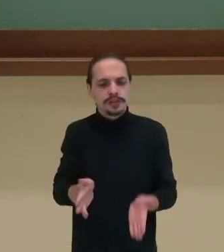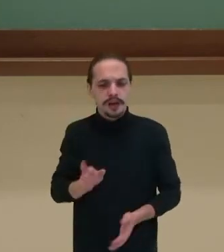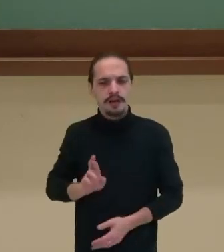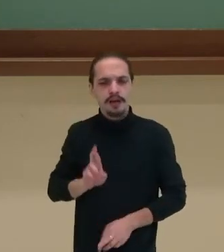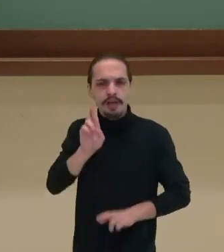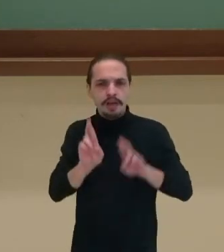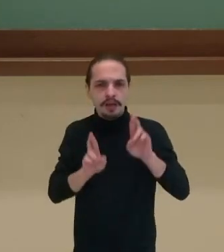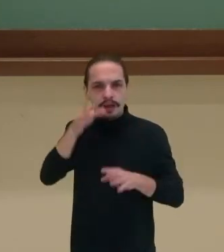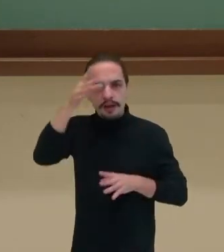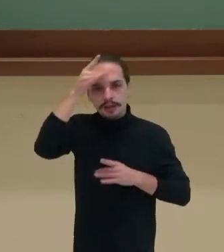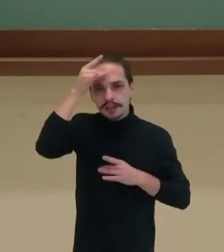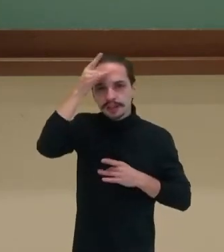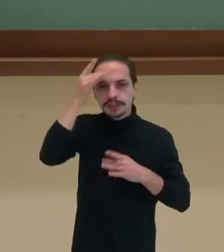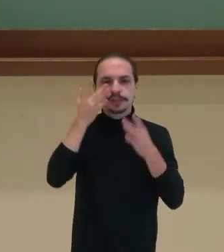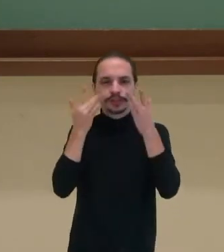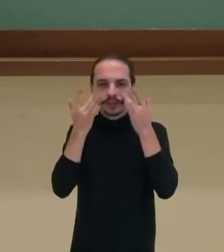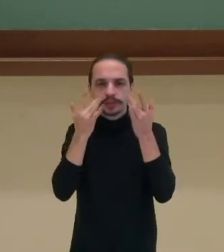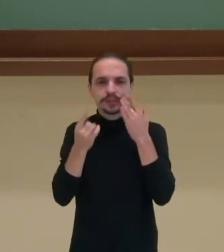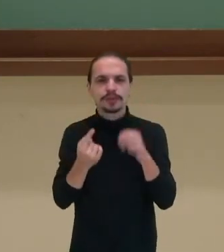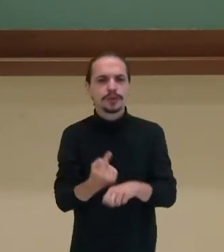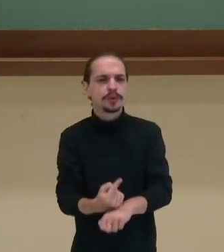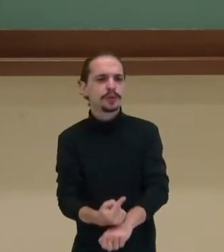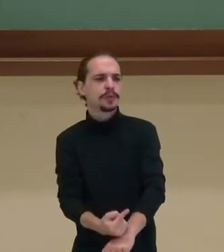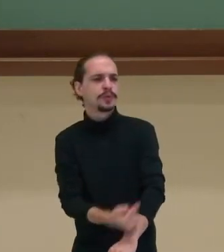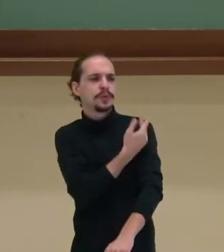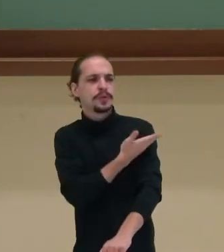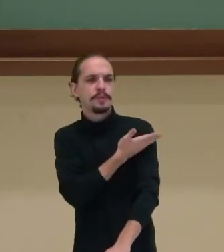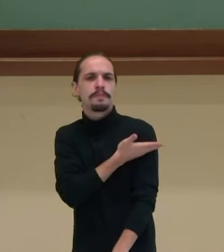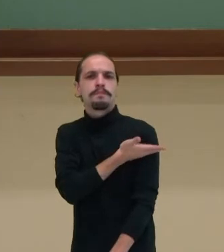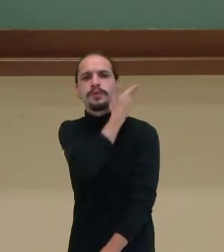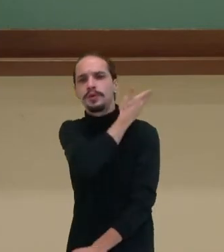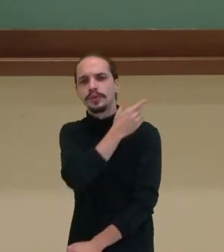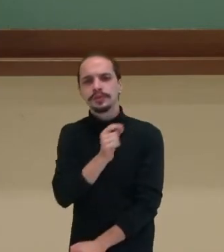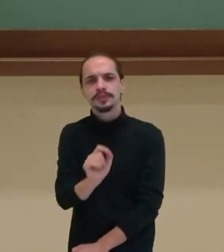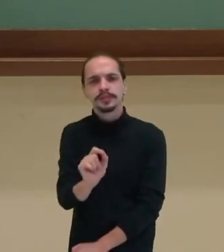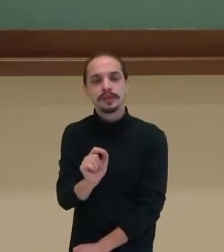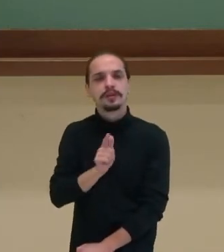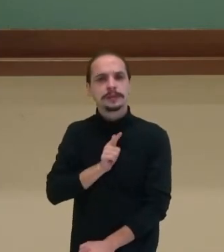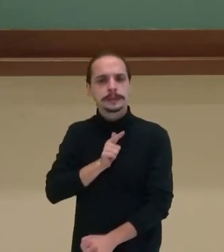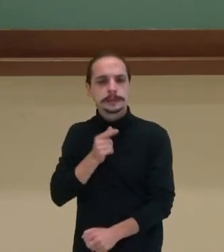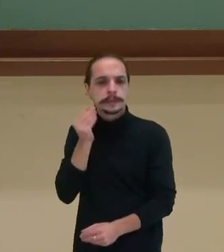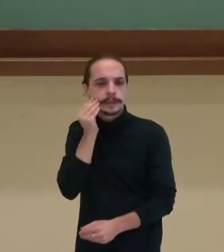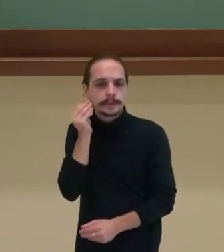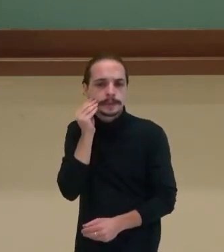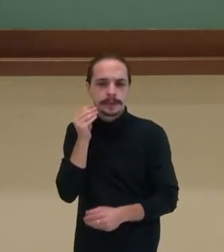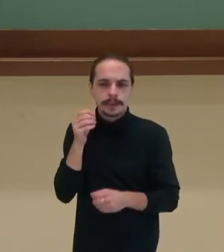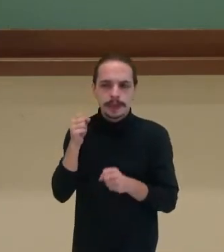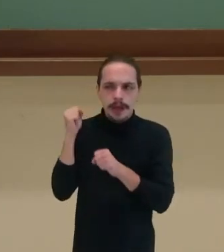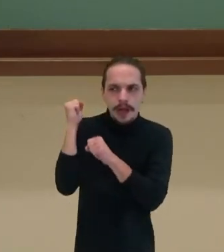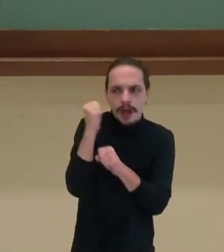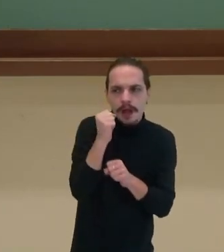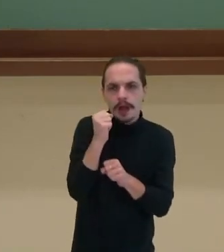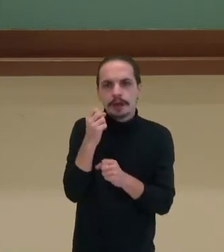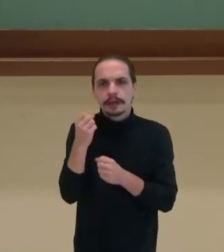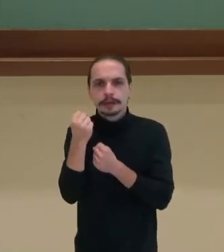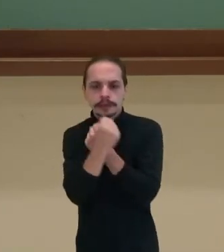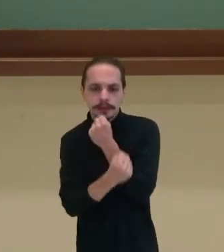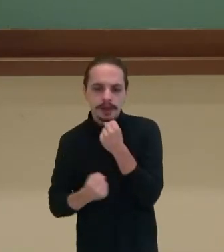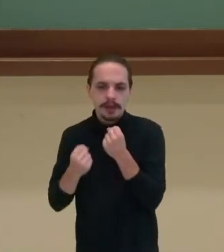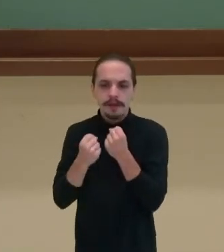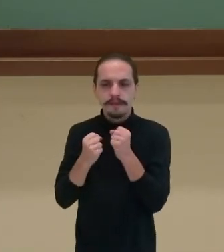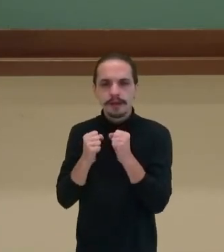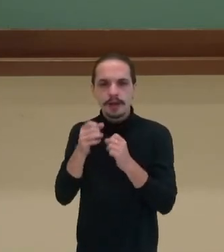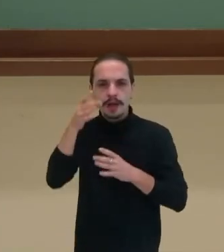teatrais lá na pré-história, né? Para se aproximar da caça, né? Para poder se defender ali, imitando a